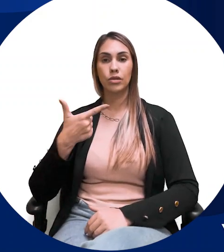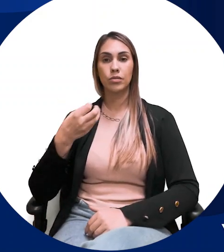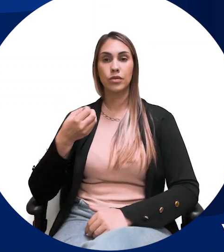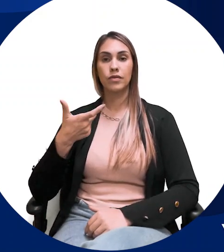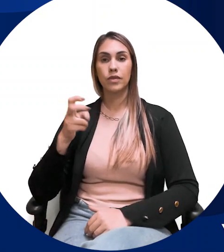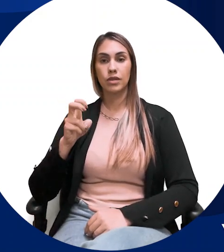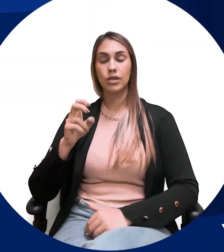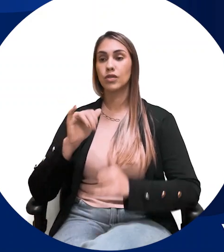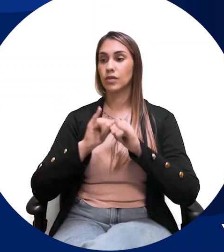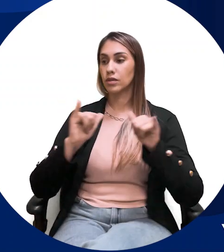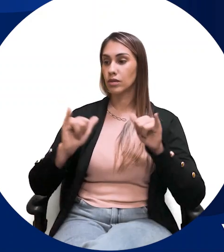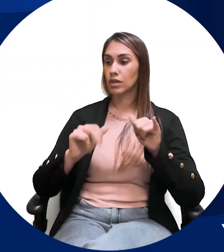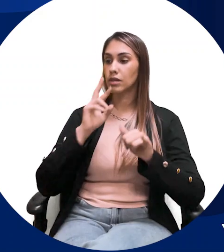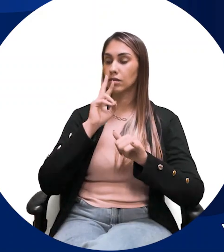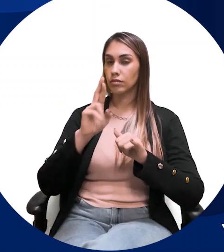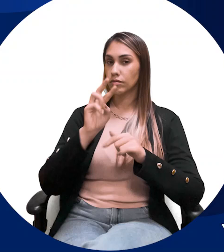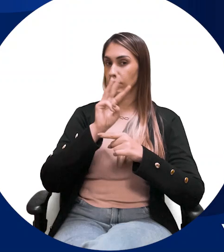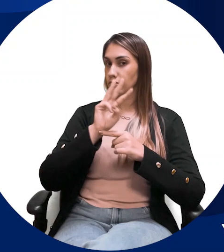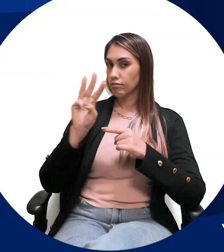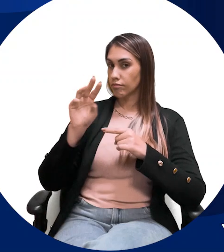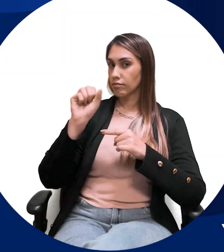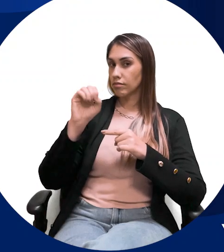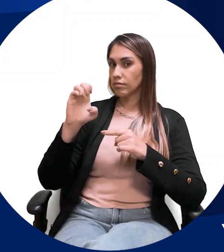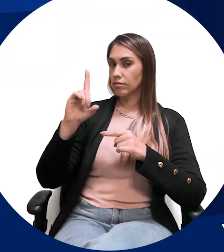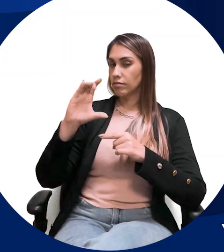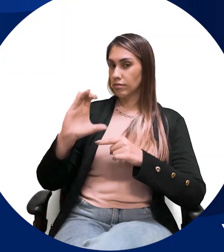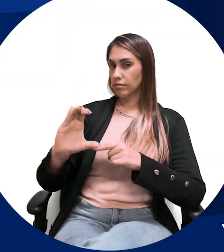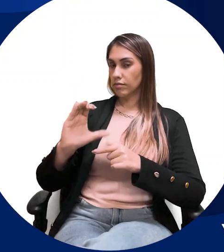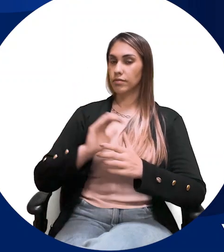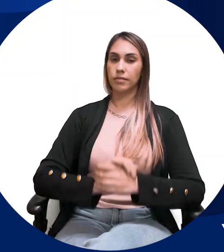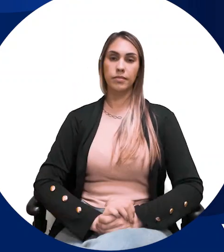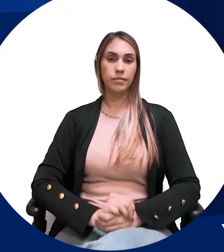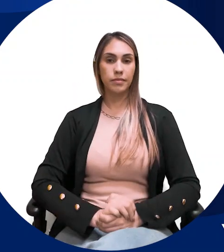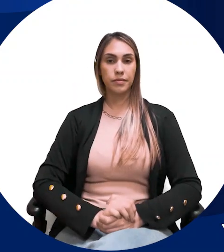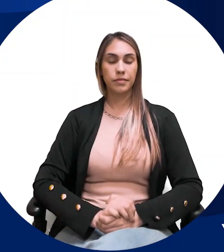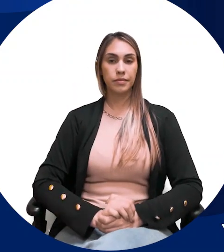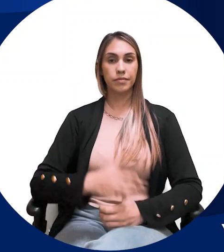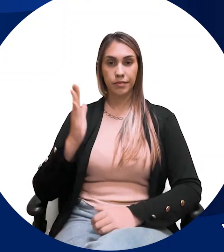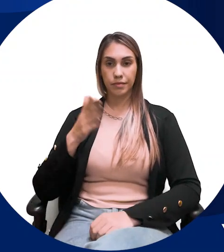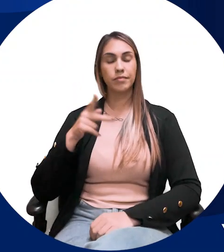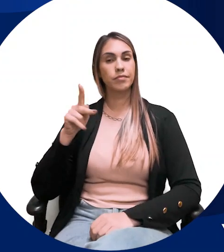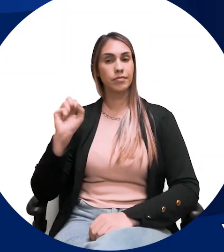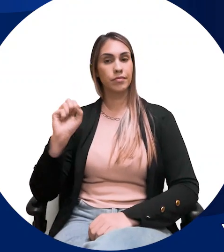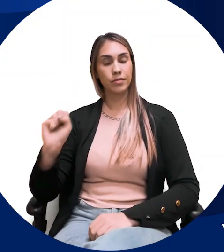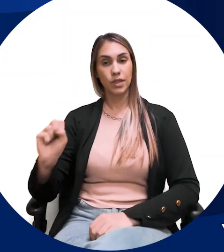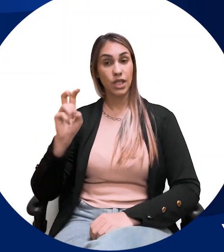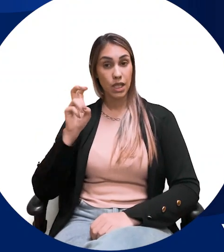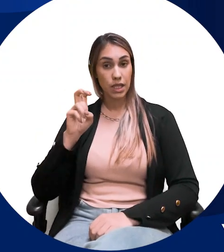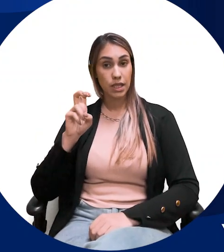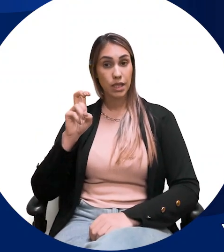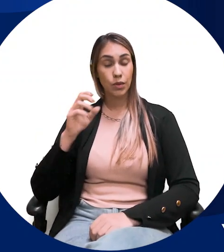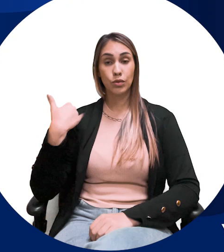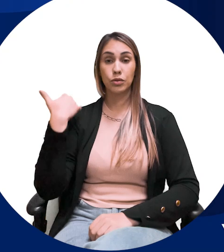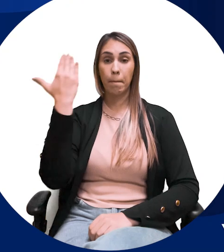2025. Divulgação do resultado parcial da segunda etapa no site da SEDUC através do portal COS e